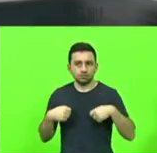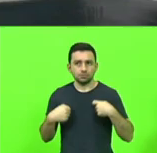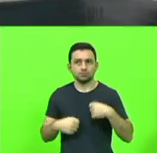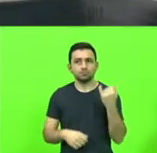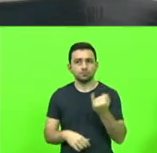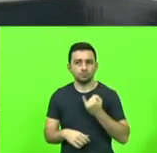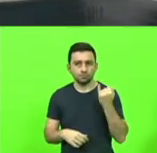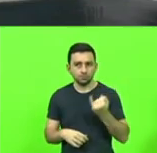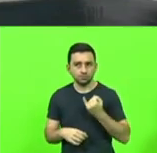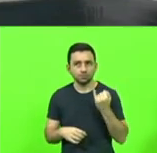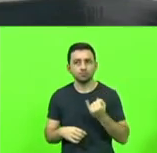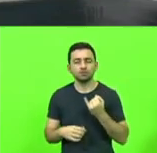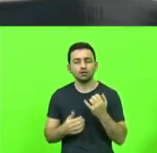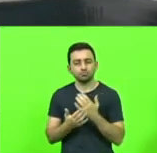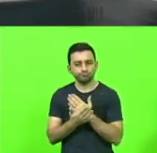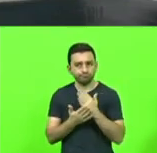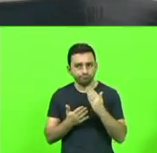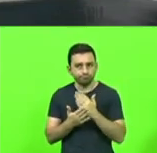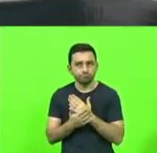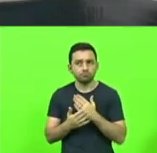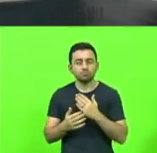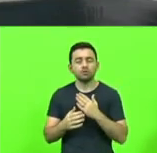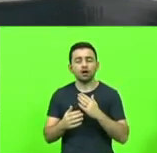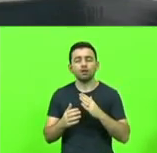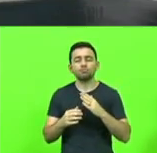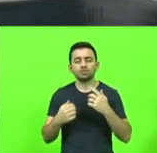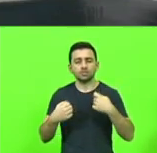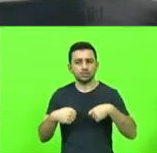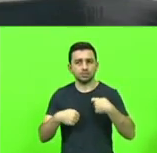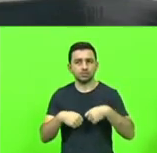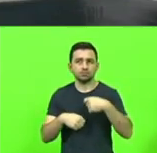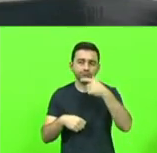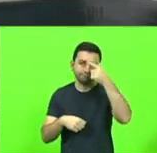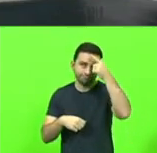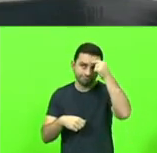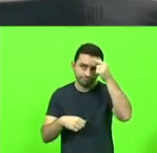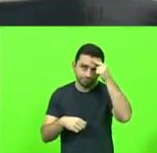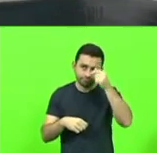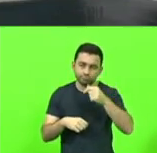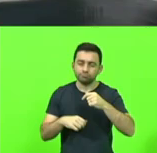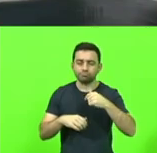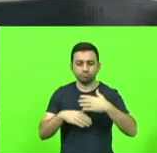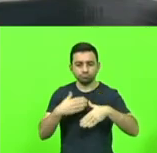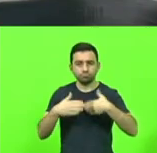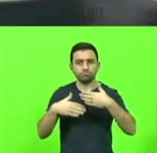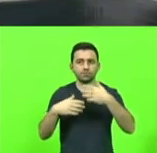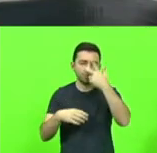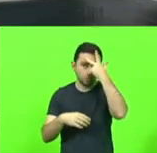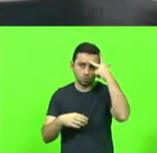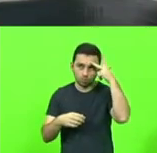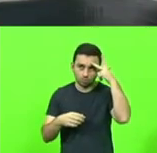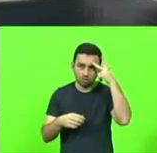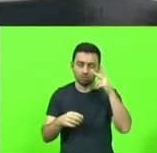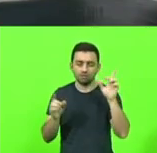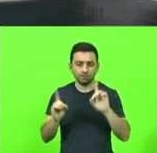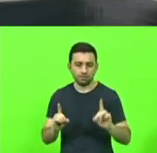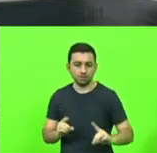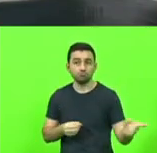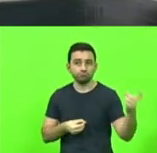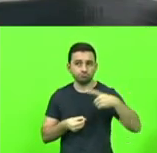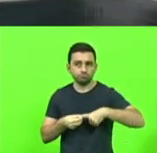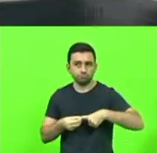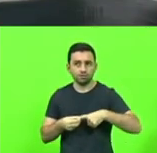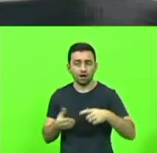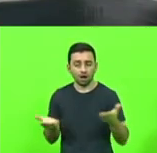dessas intervenções para habilitação e reabilitação das pessoas com deficiência. Essa audiência pública,